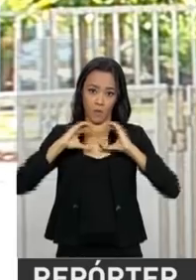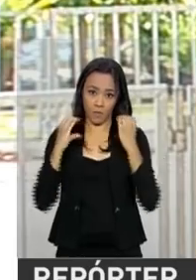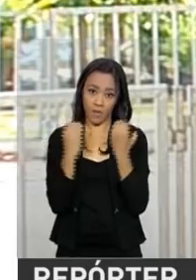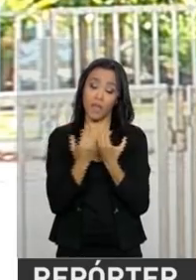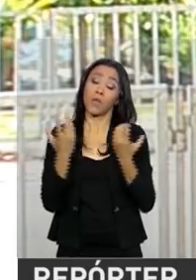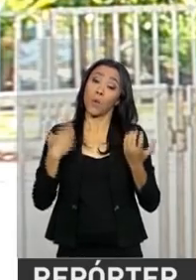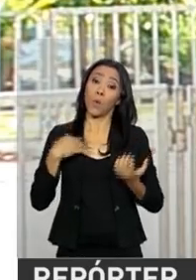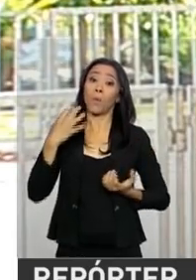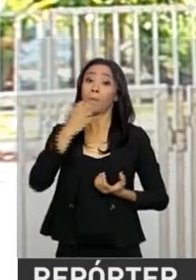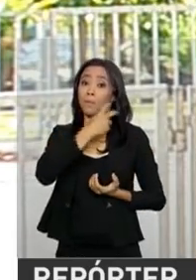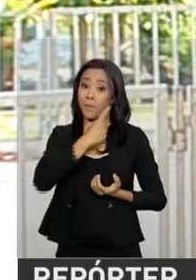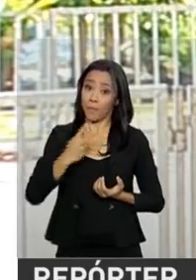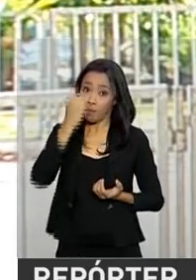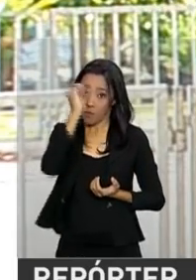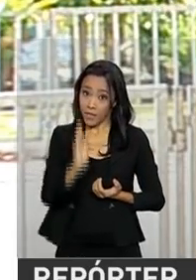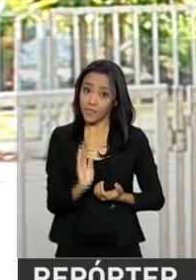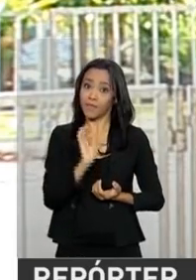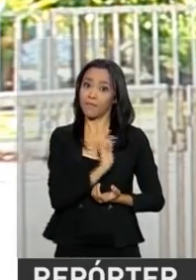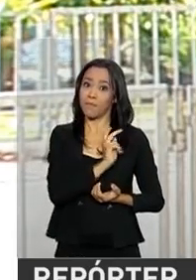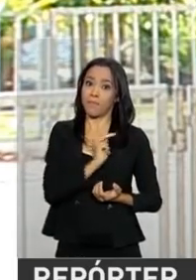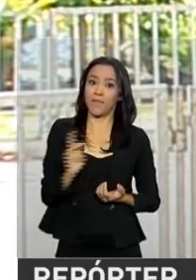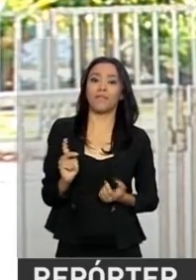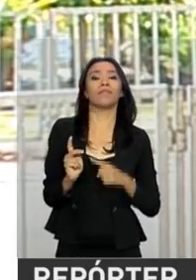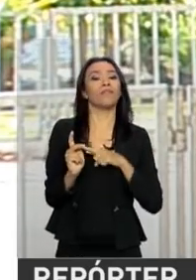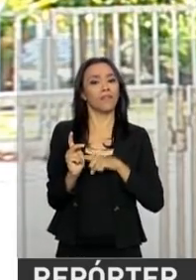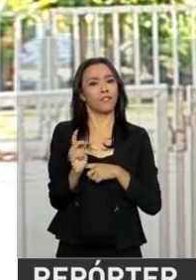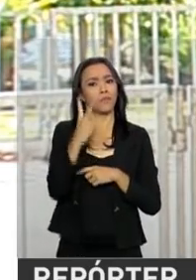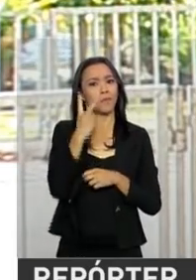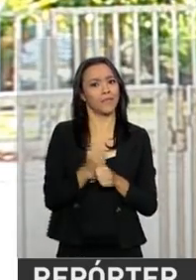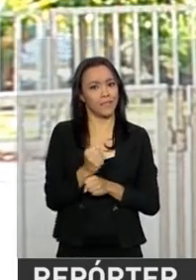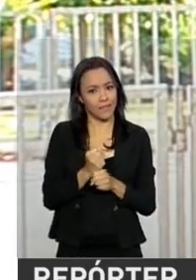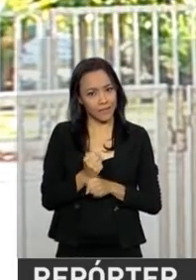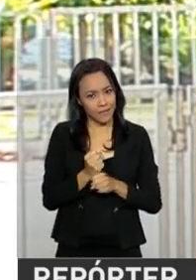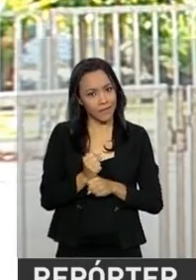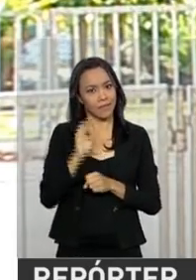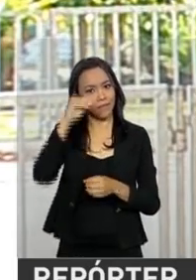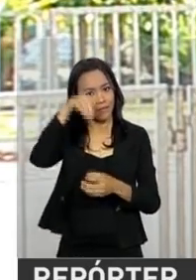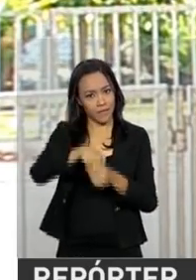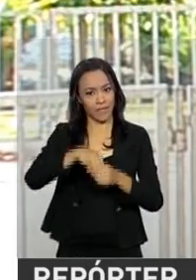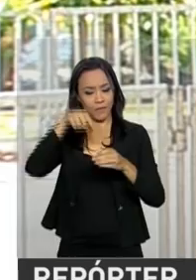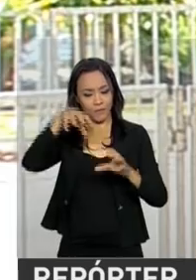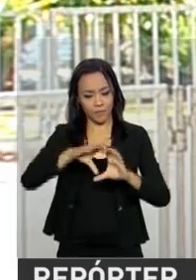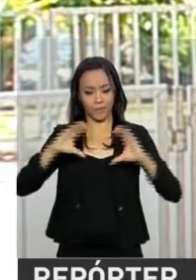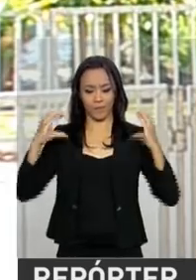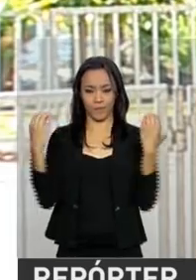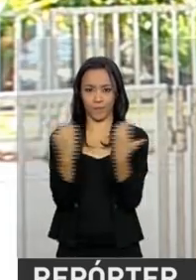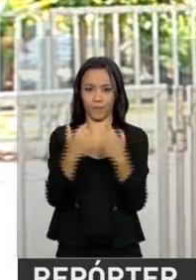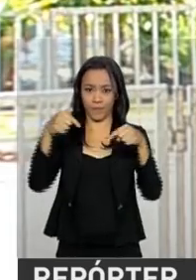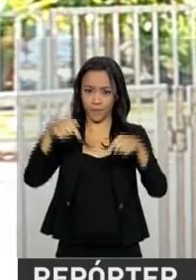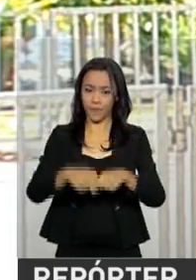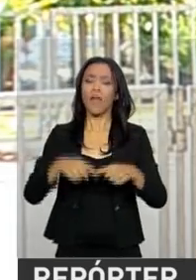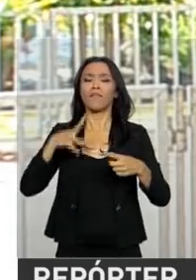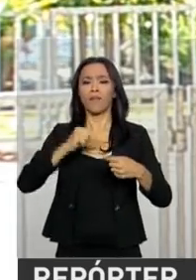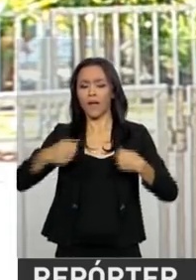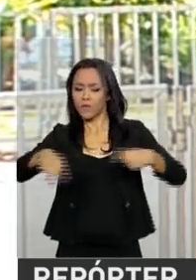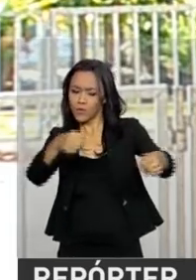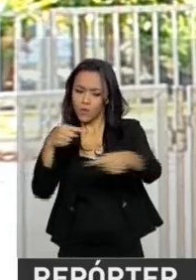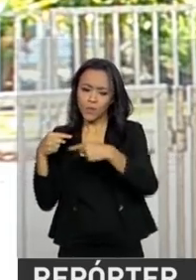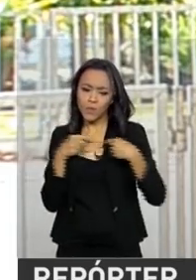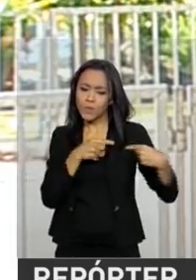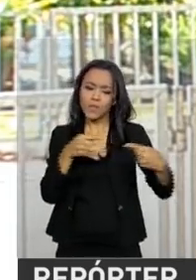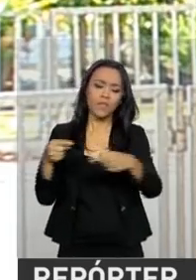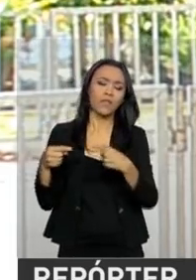a presidência do grupo pelos próximos do anos ao mesmo tempo haverá discussão sobre a declaração de